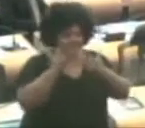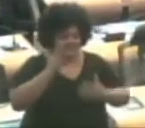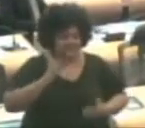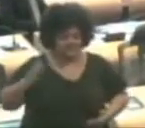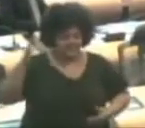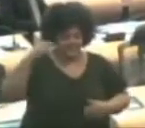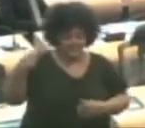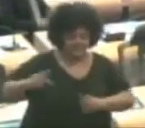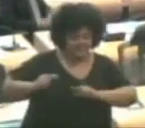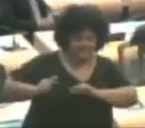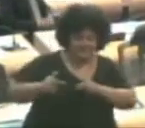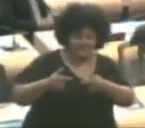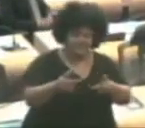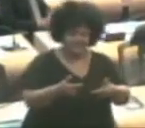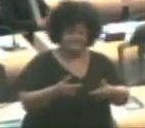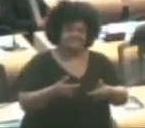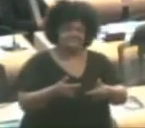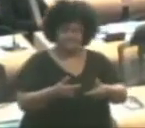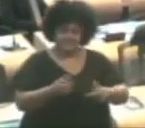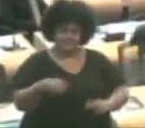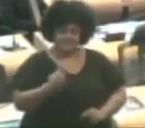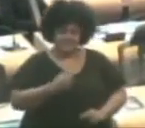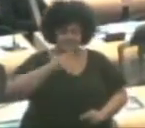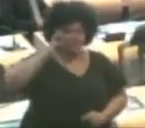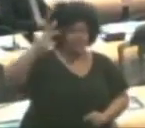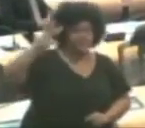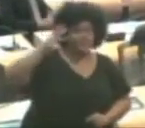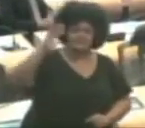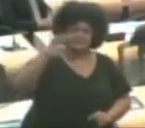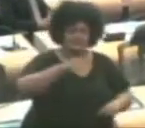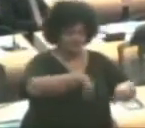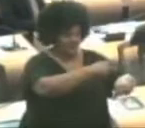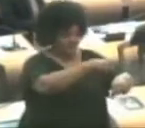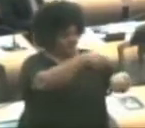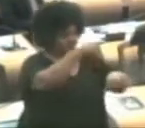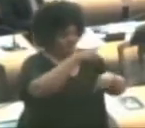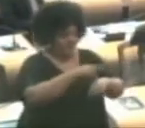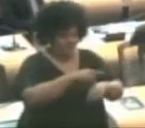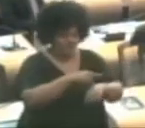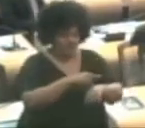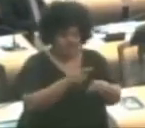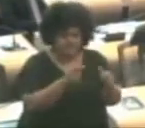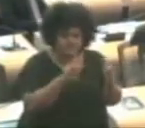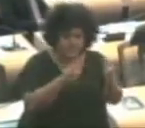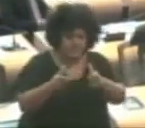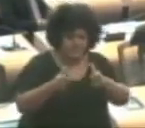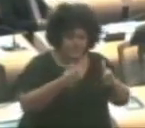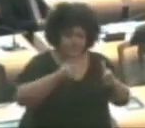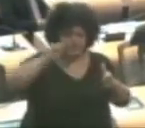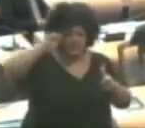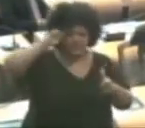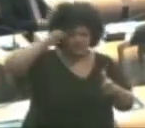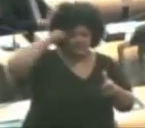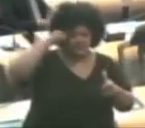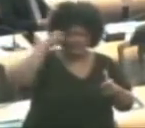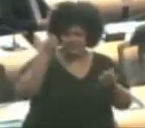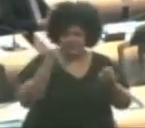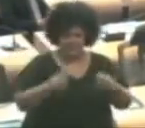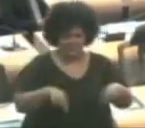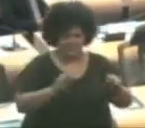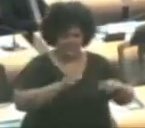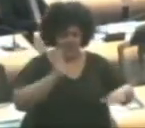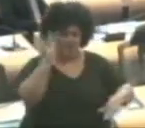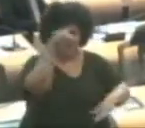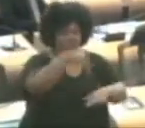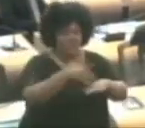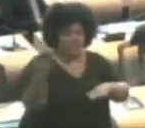Marielle. O meu sonho é um país onde os negros não sejam culpados